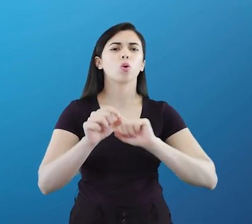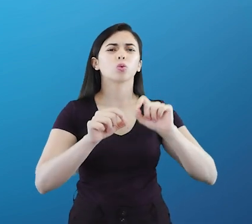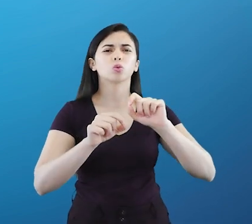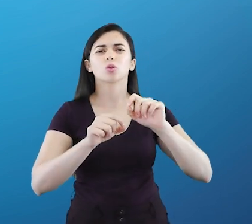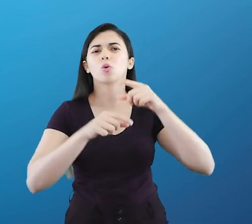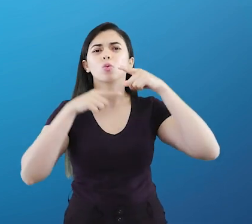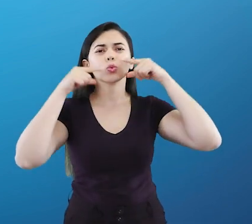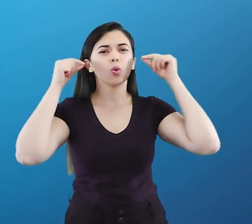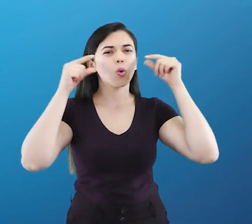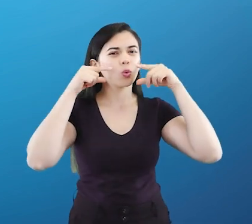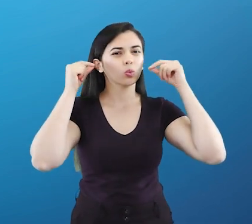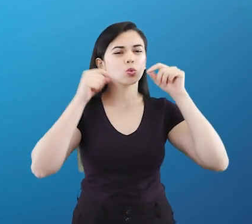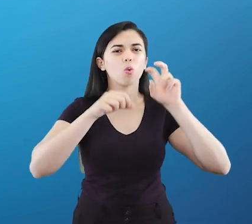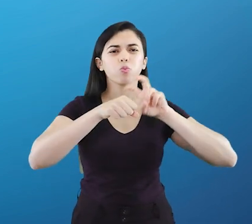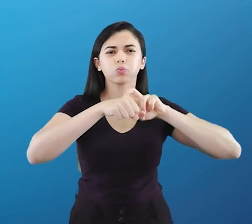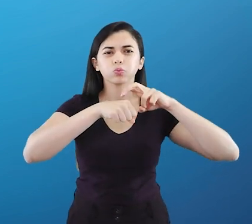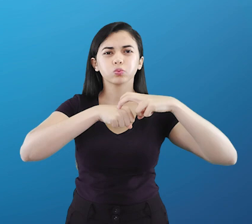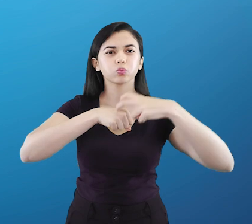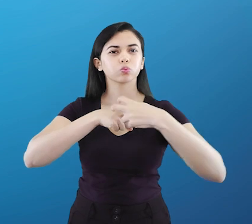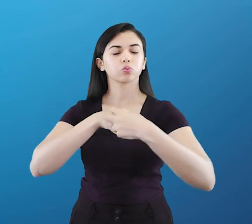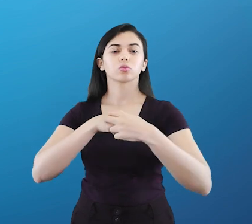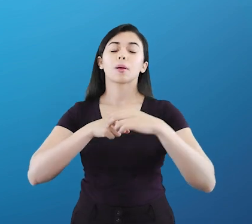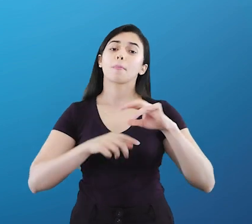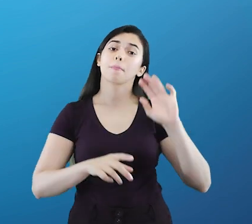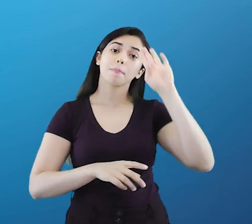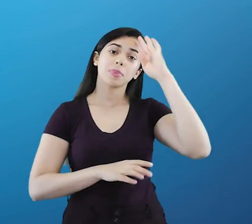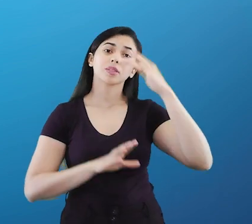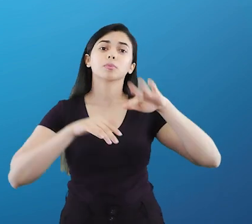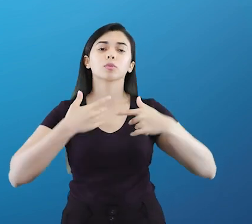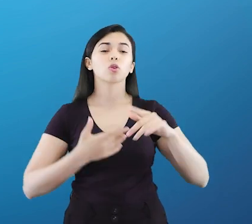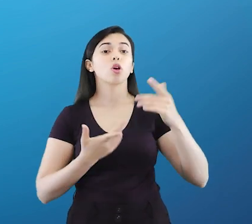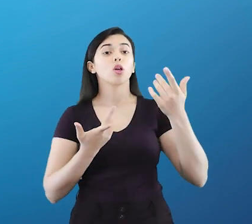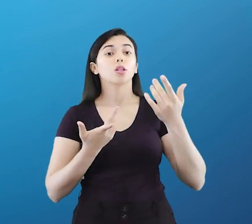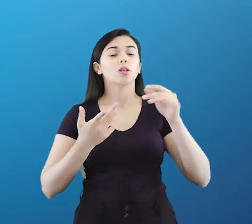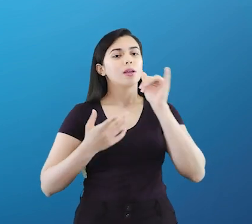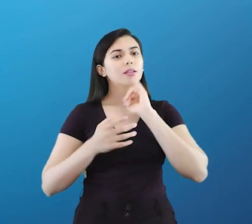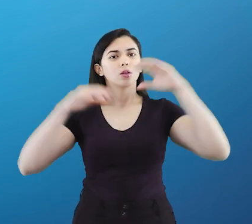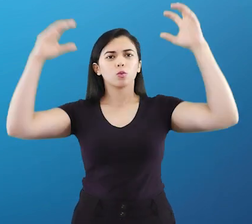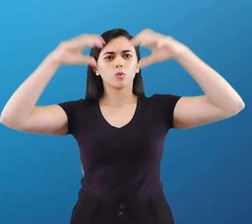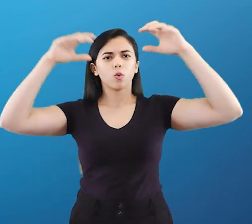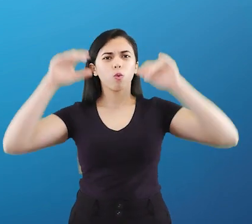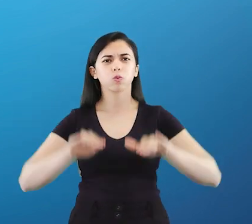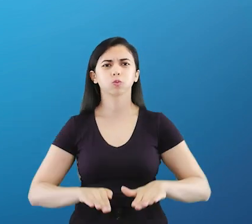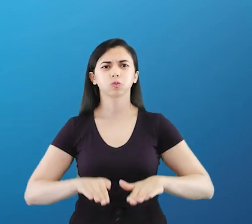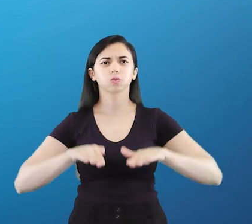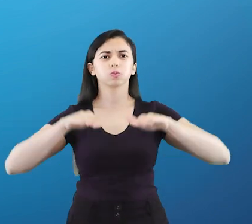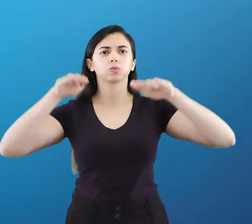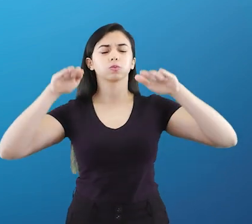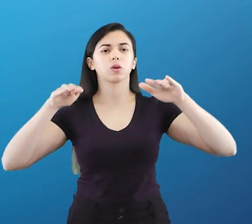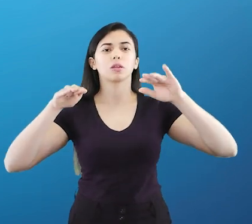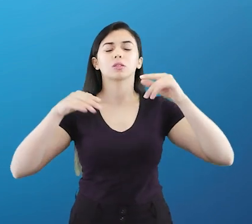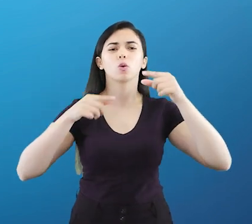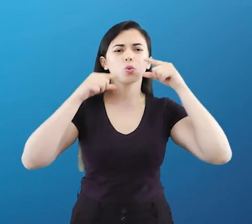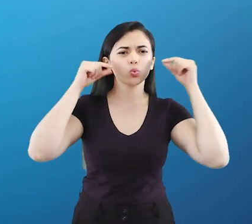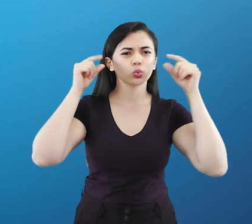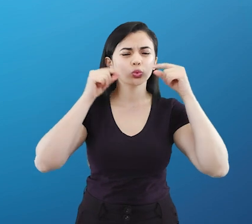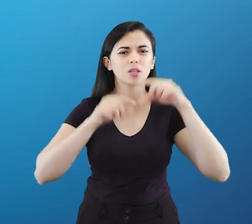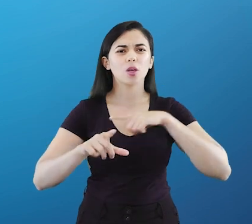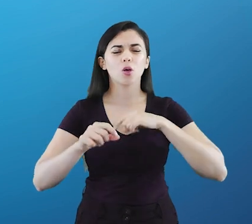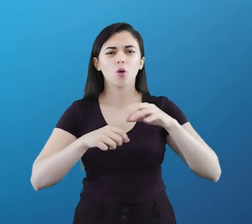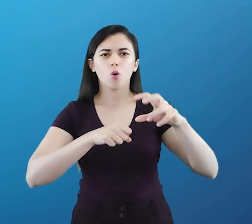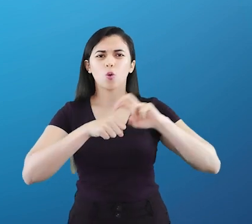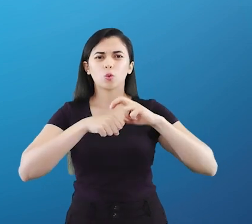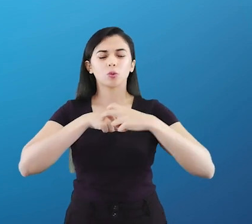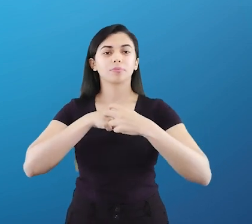roedores, principalmente pela ocasião das enchentes. Então, quais são os sintomas característicos da leptospirose?